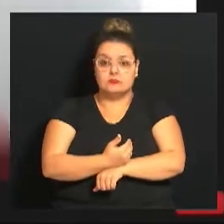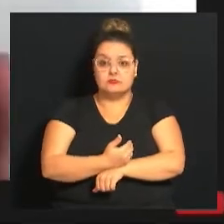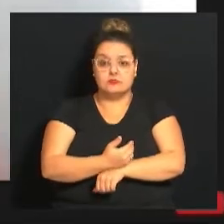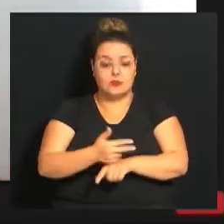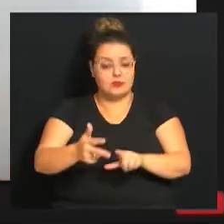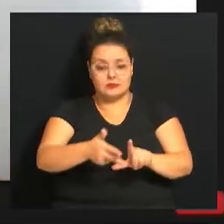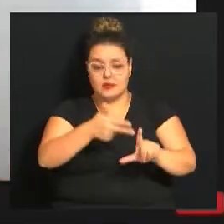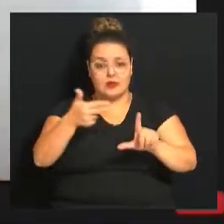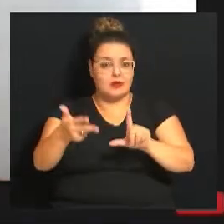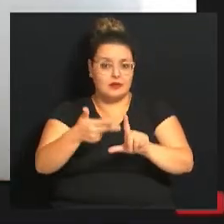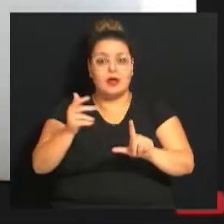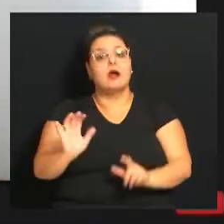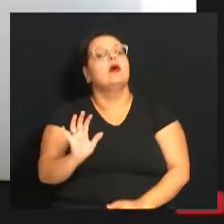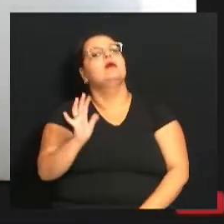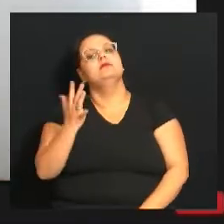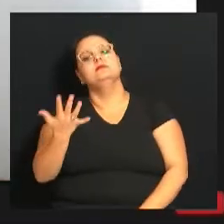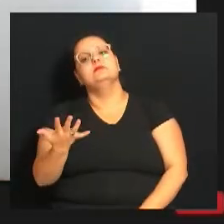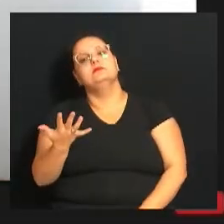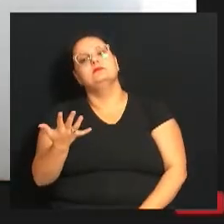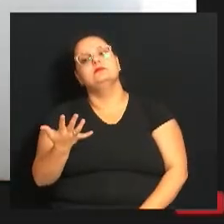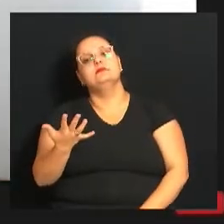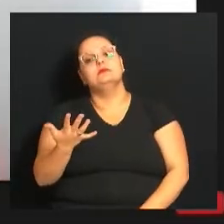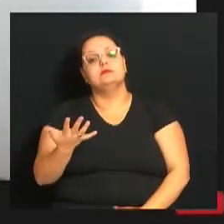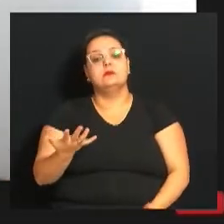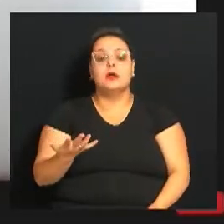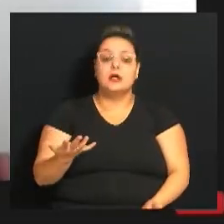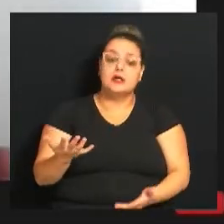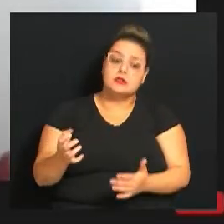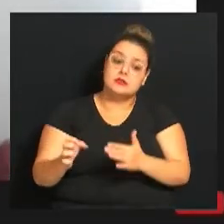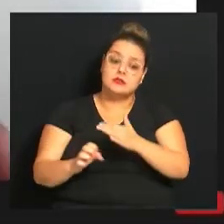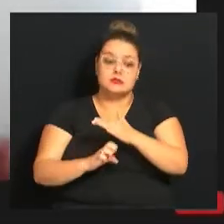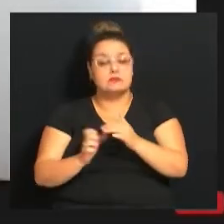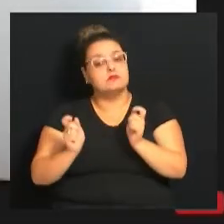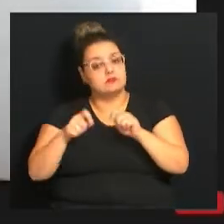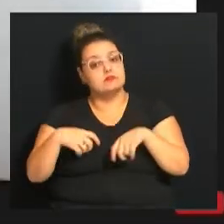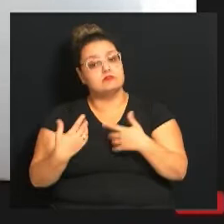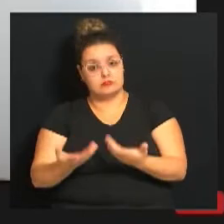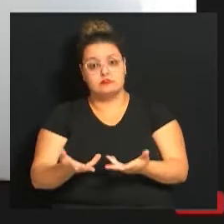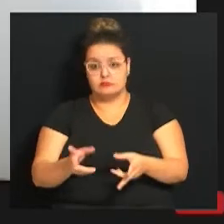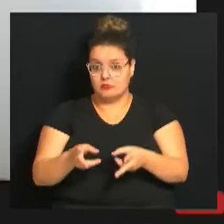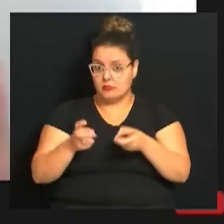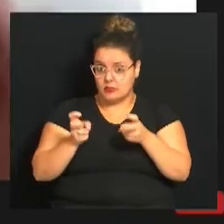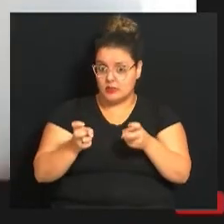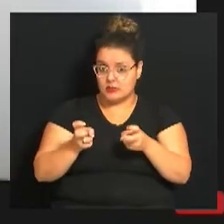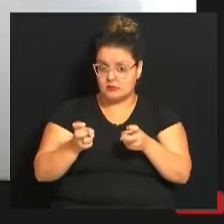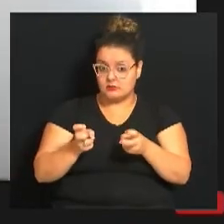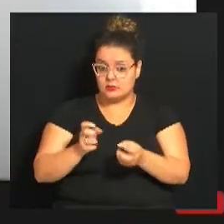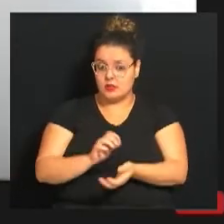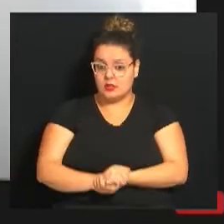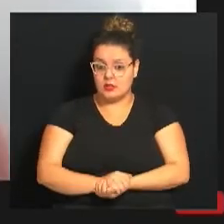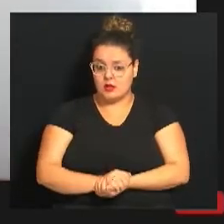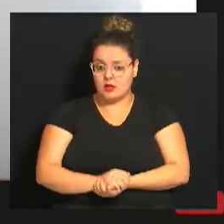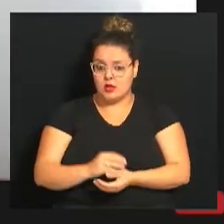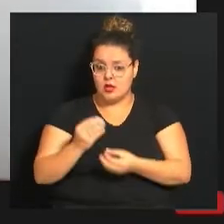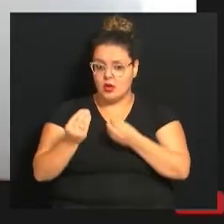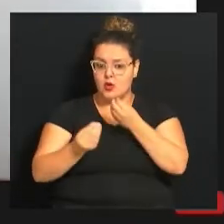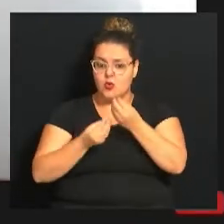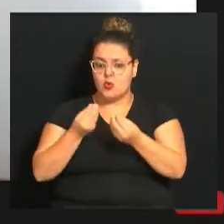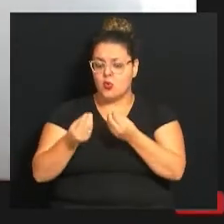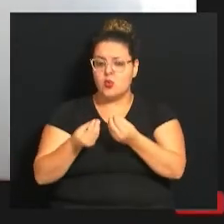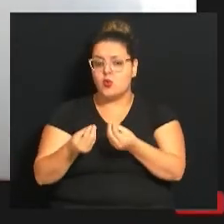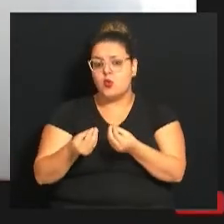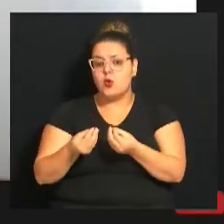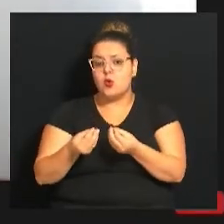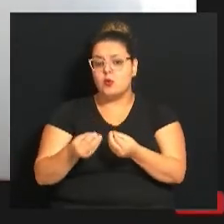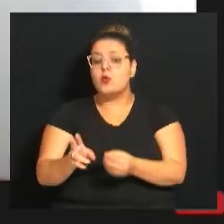começava a acontecer, só que algumas empresas tiveram a capacidade de perceber como se apropriar bem